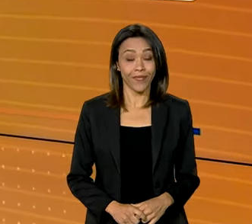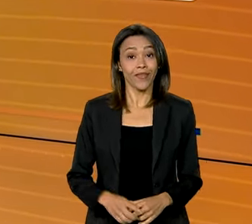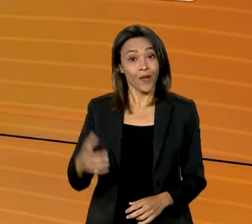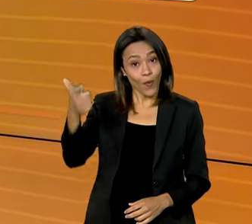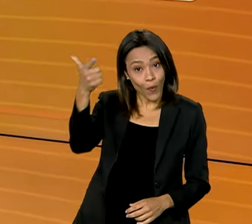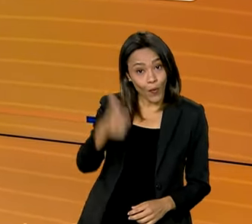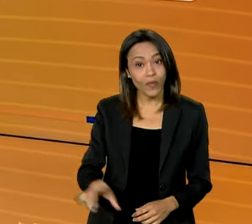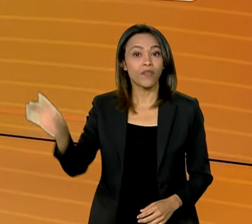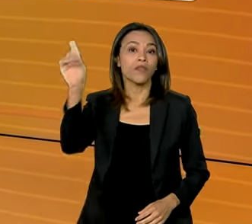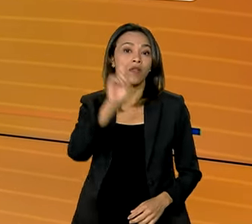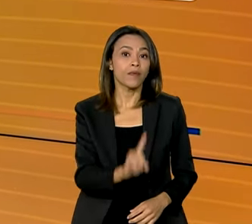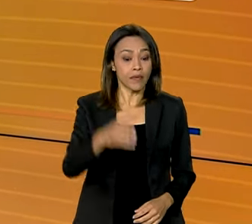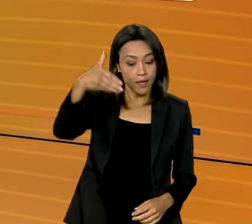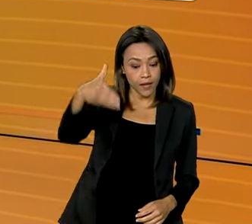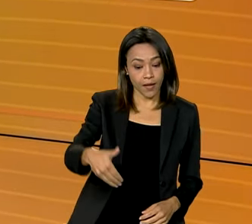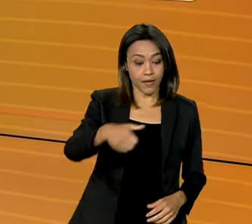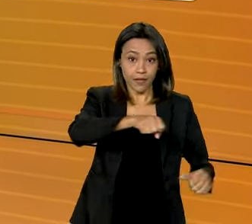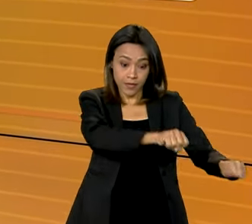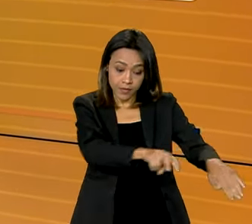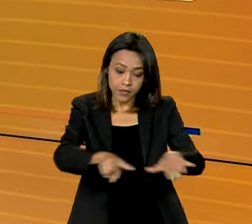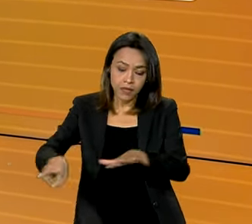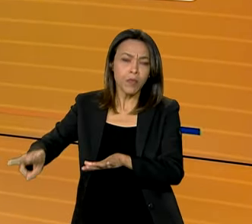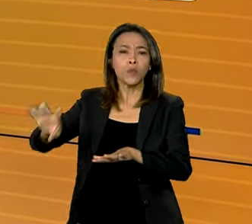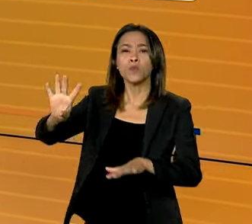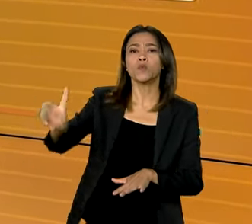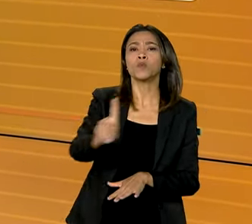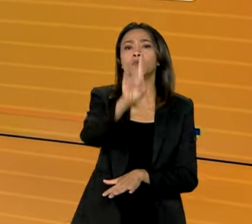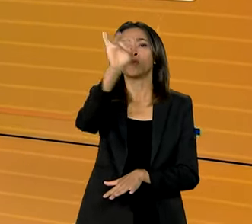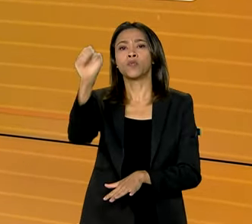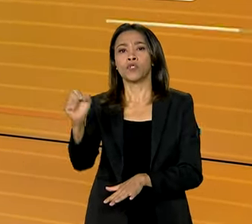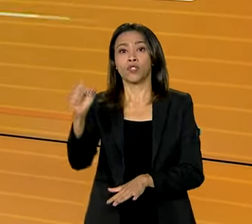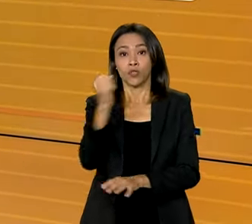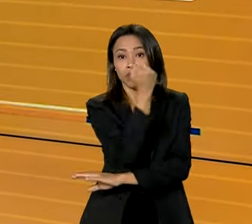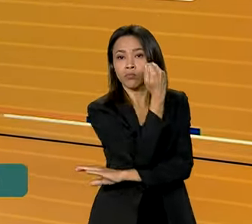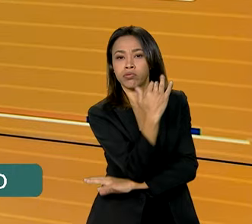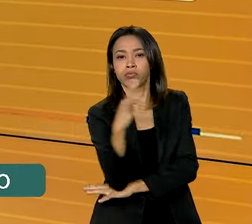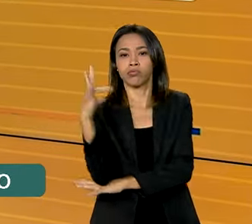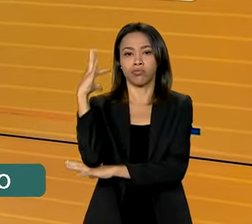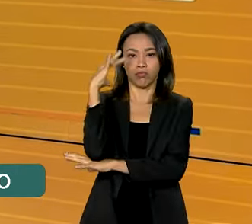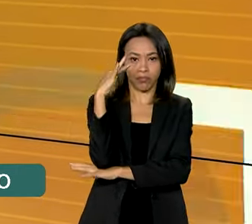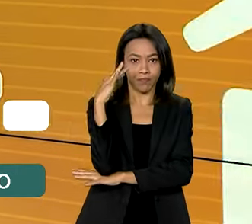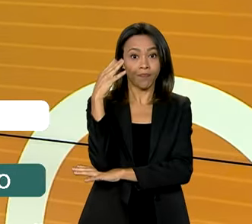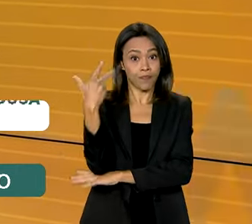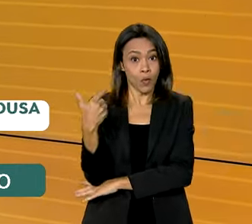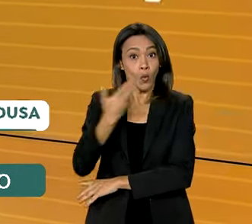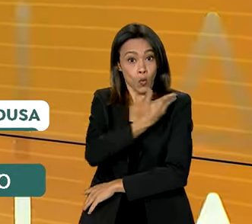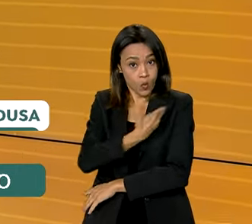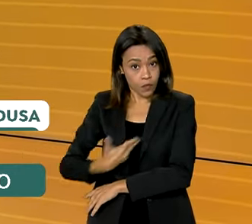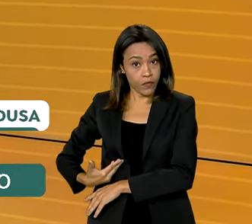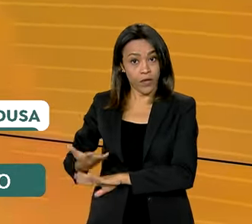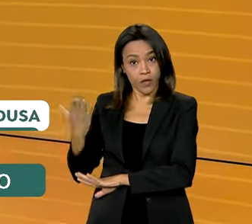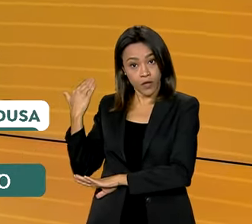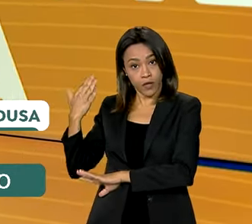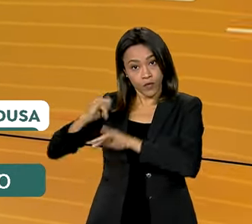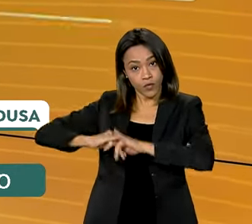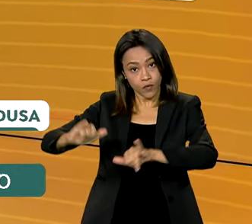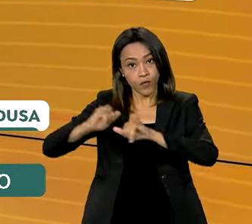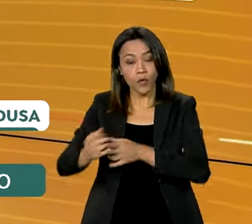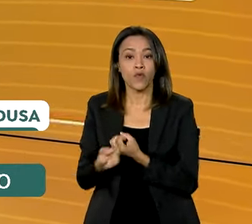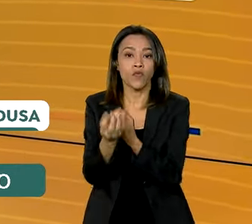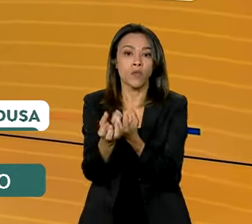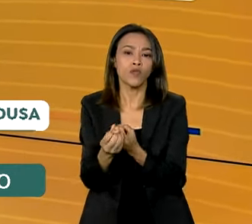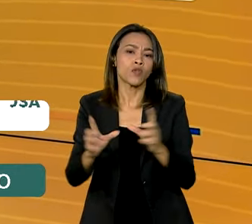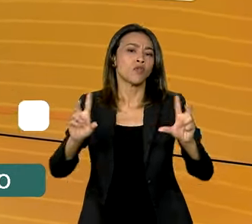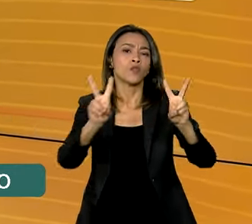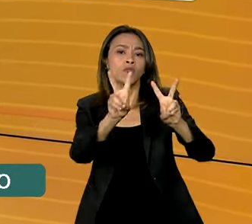De volta, e na semana que marca o Dia do Meio Ambiente, o governo federal divulgou dados que mostram queda no